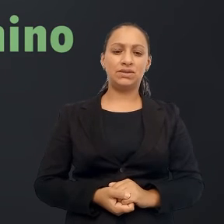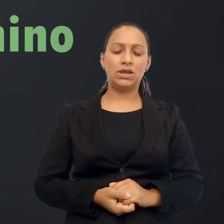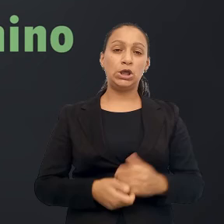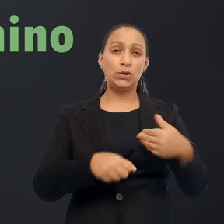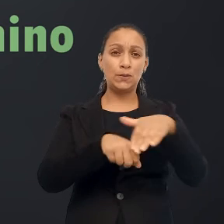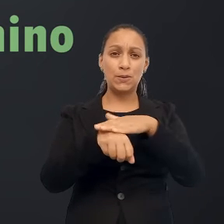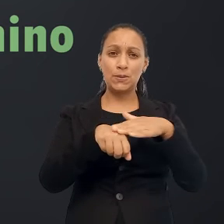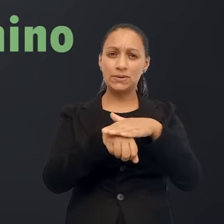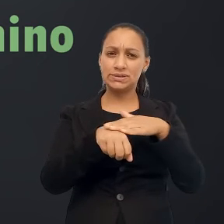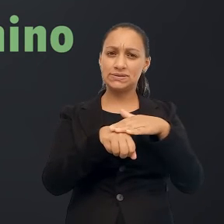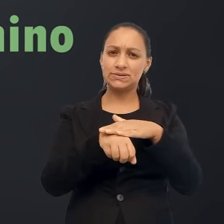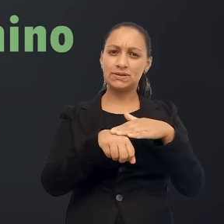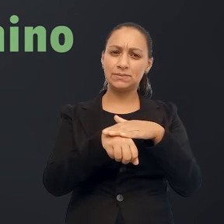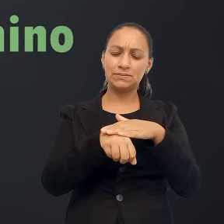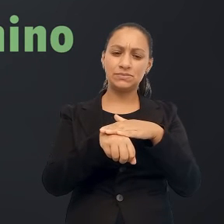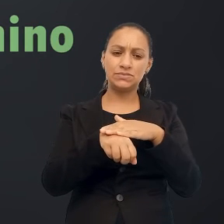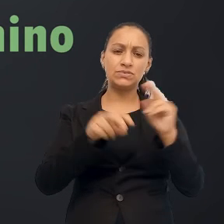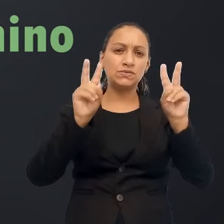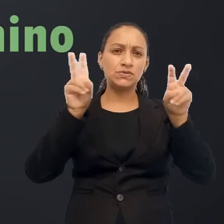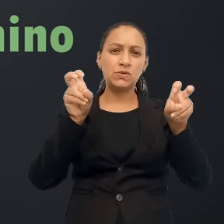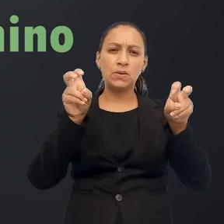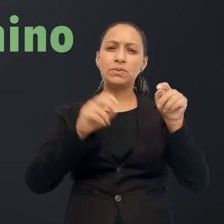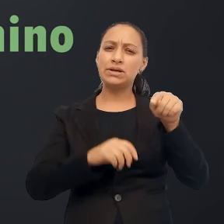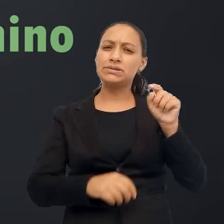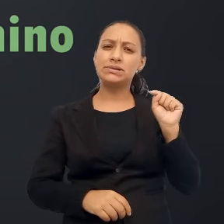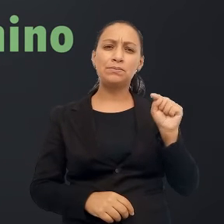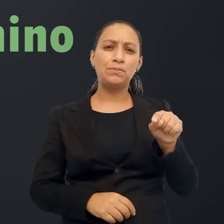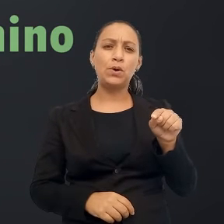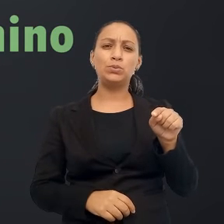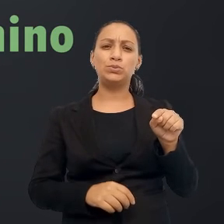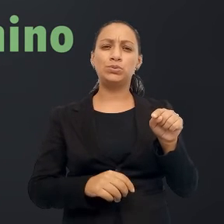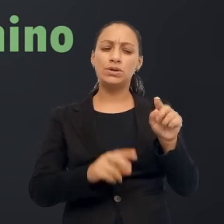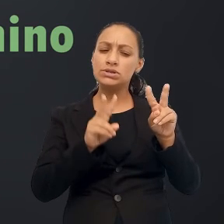conversamos sobre esse ponto.